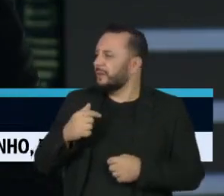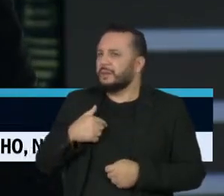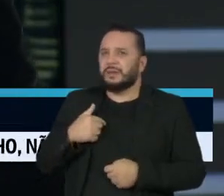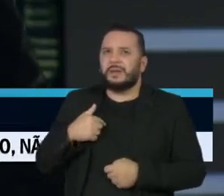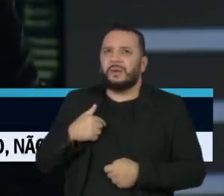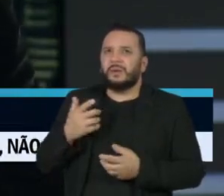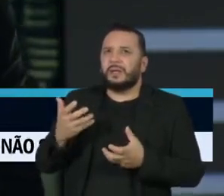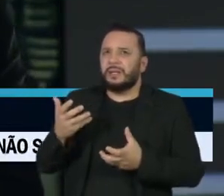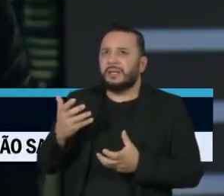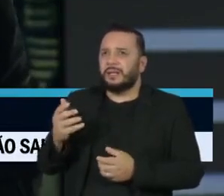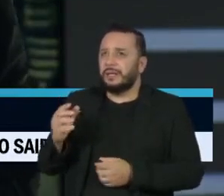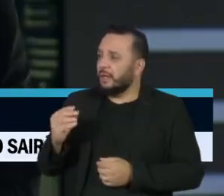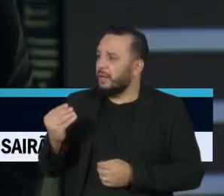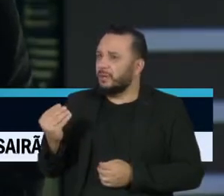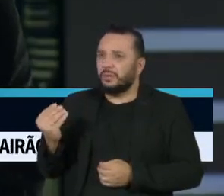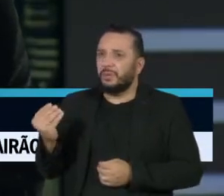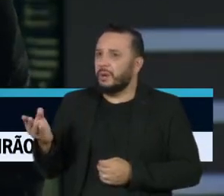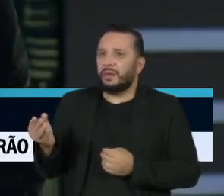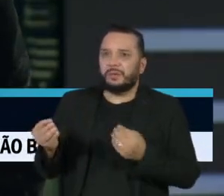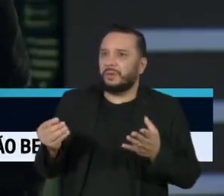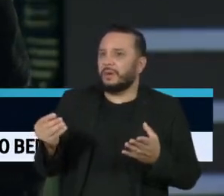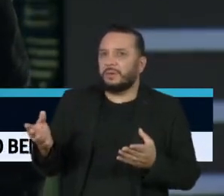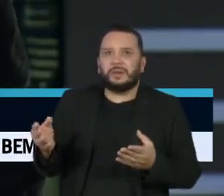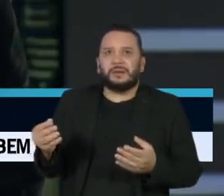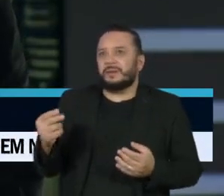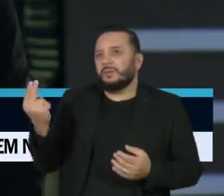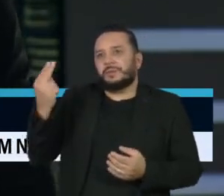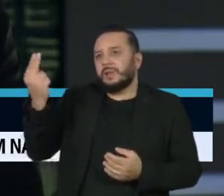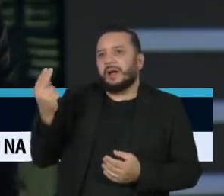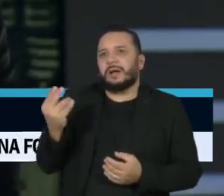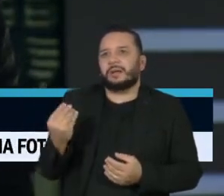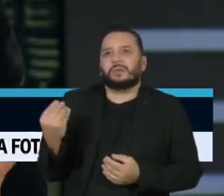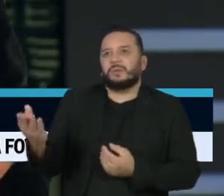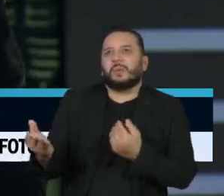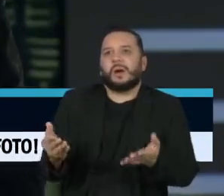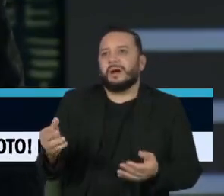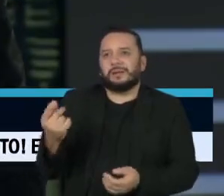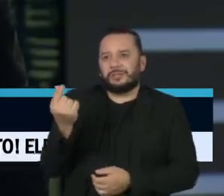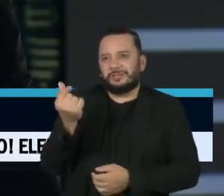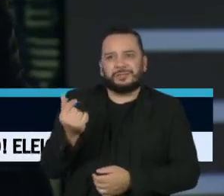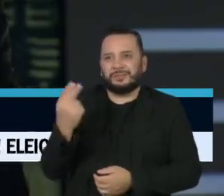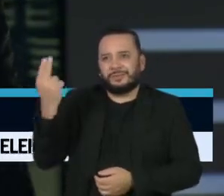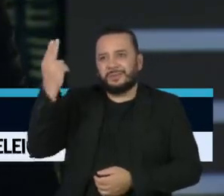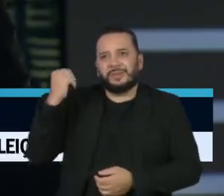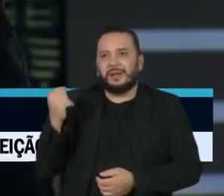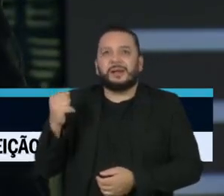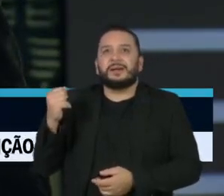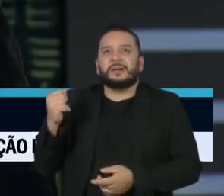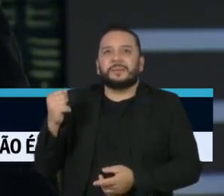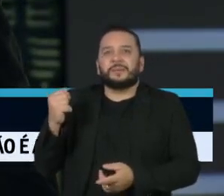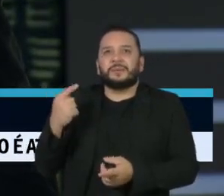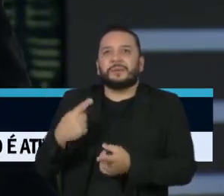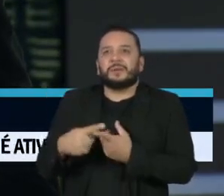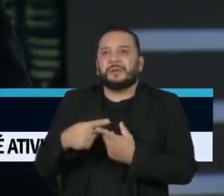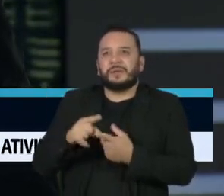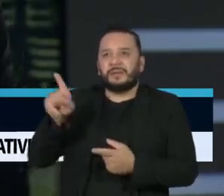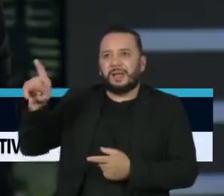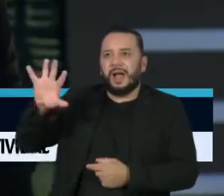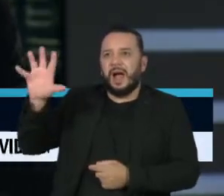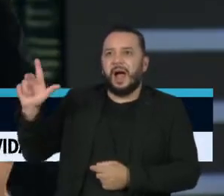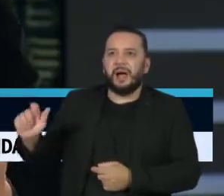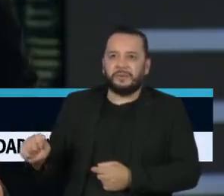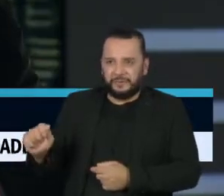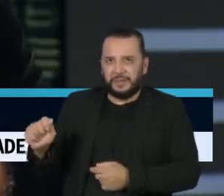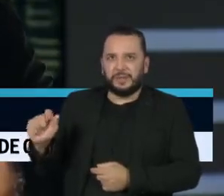doar um aí ele percebeu que ele não conseguiria doar o dinheiro porque não tem como muita gente na África